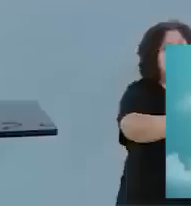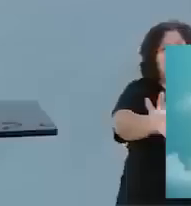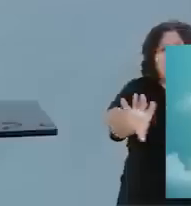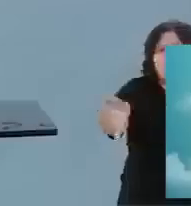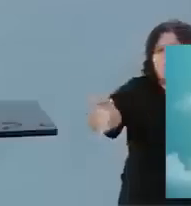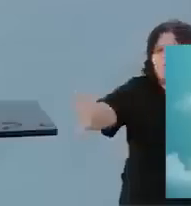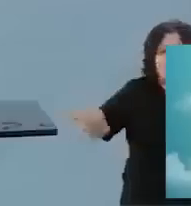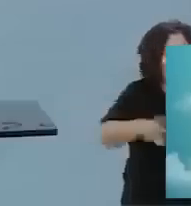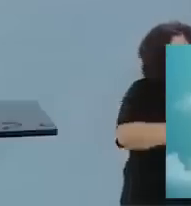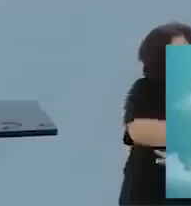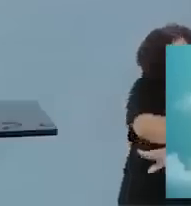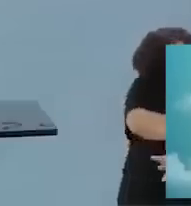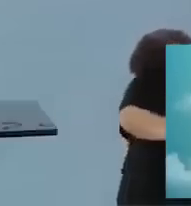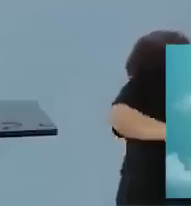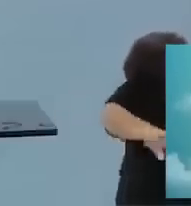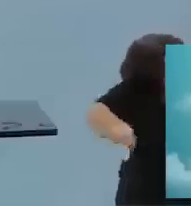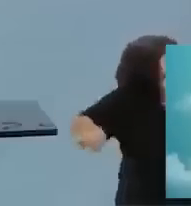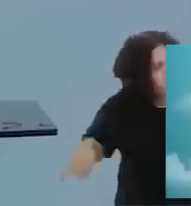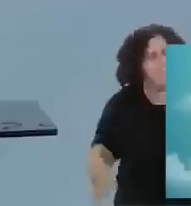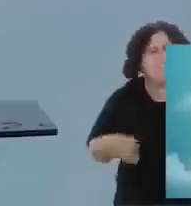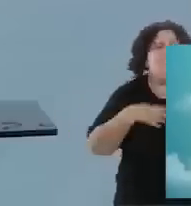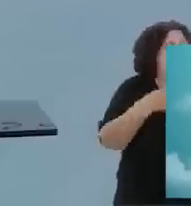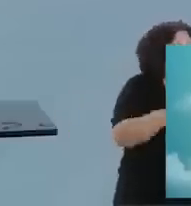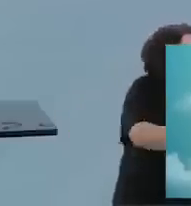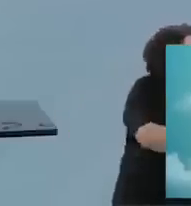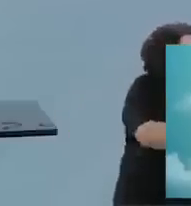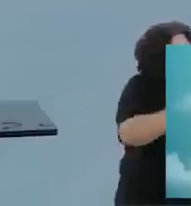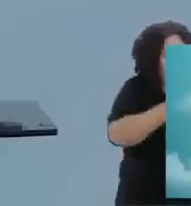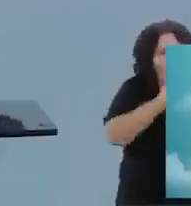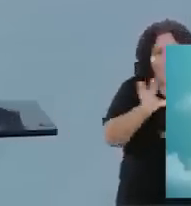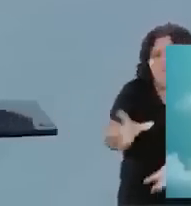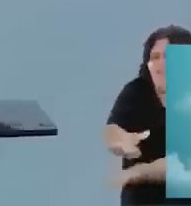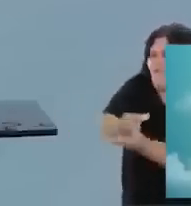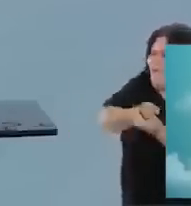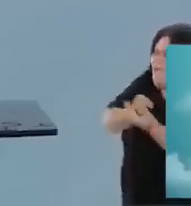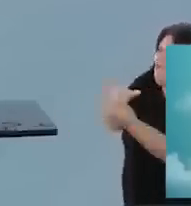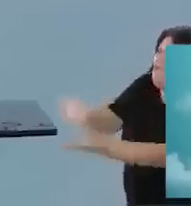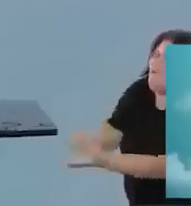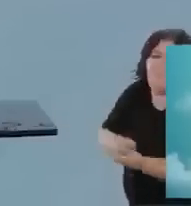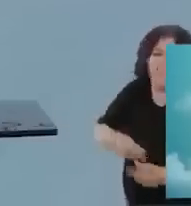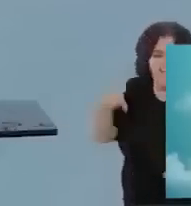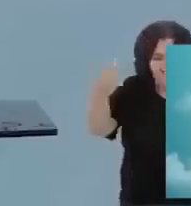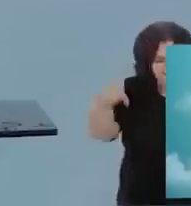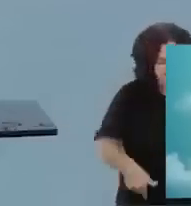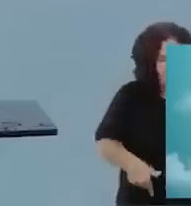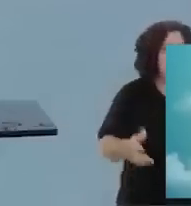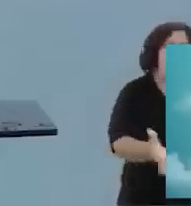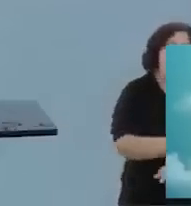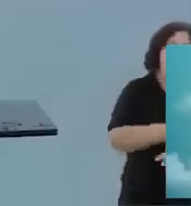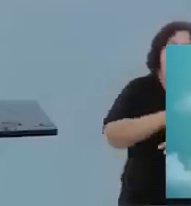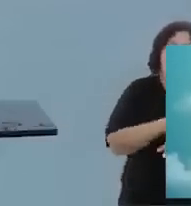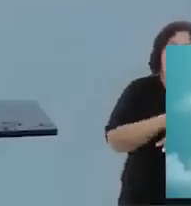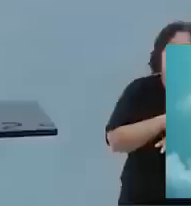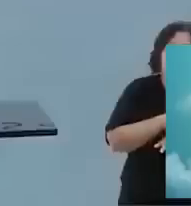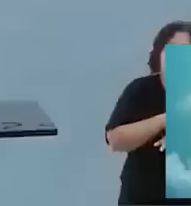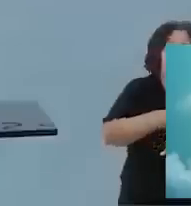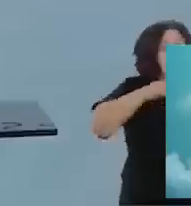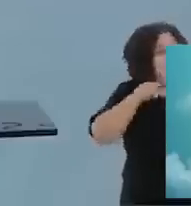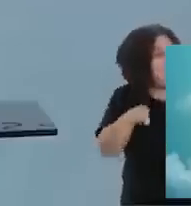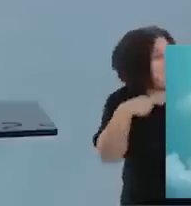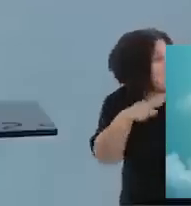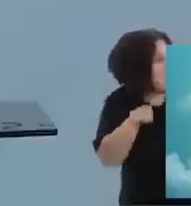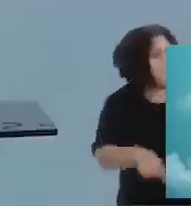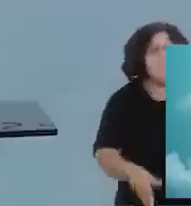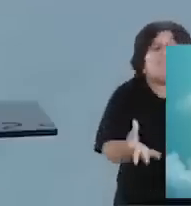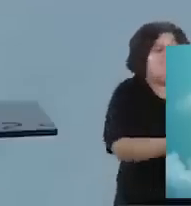e encontrem acolhida e encontrem meios de desenvolver seus dons, seus talentos para a glória de Deus e para a edificação da igreja. É assim